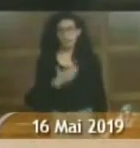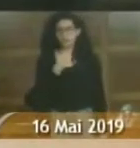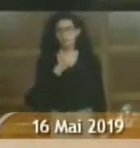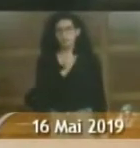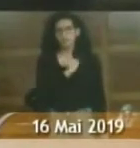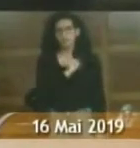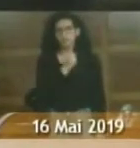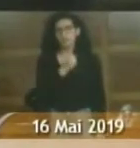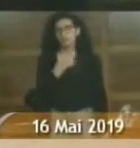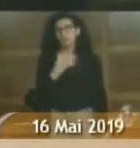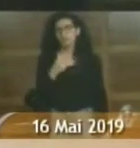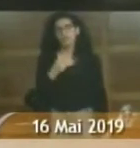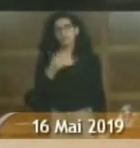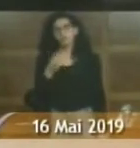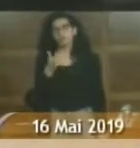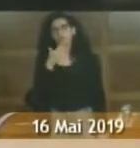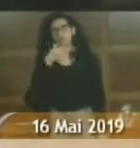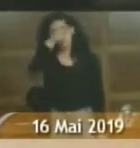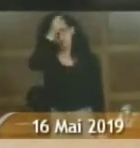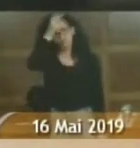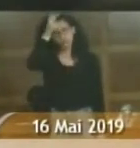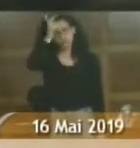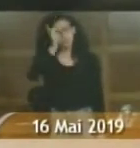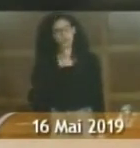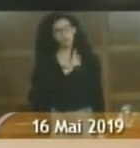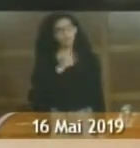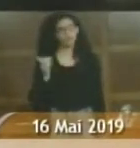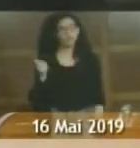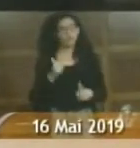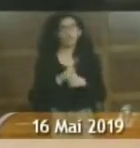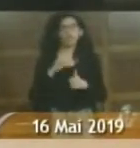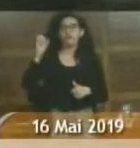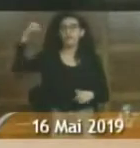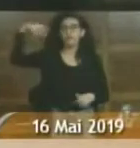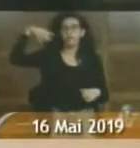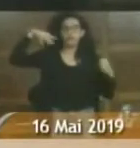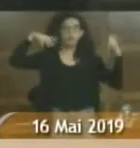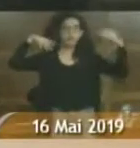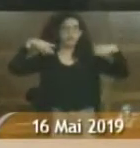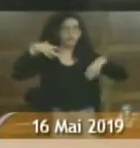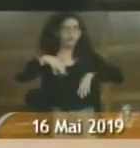Indicação número 1486, indicando ao prefeito municipal a substituição das lâmpadas atuais por